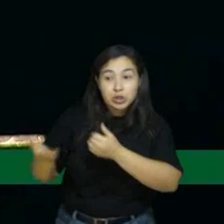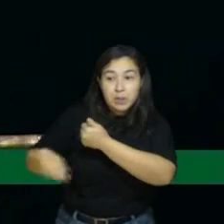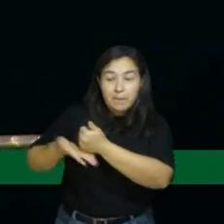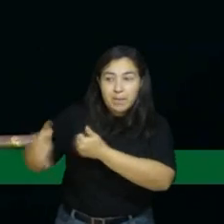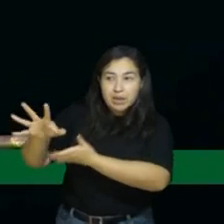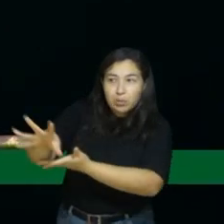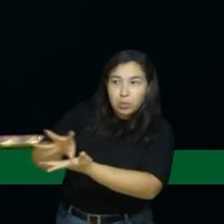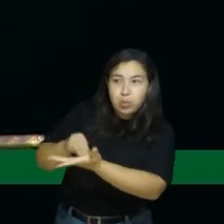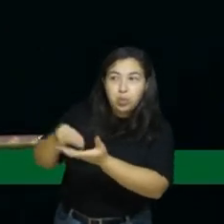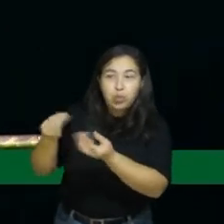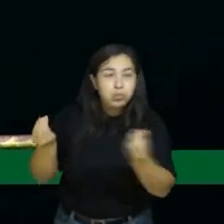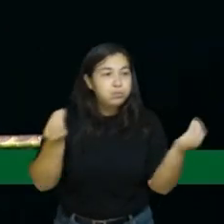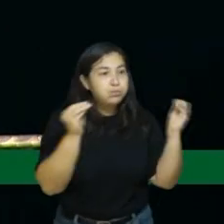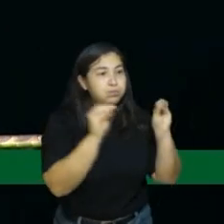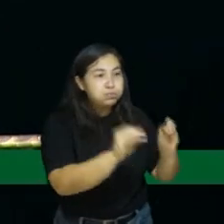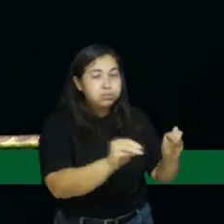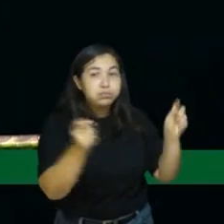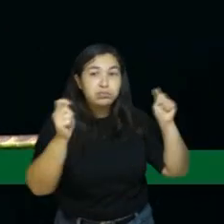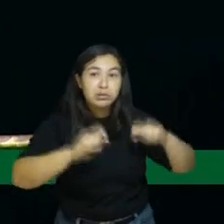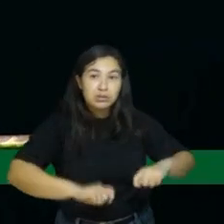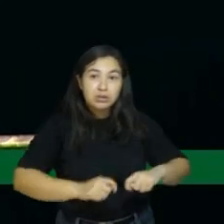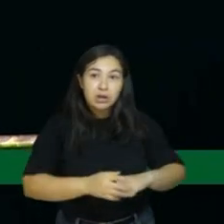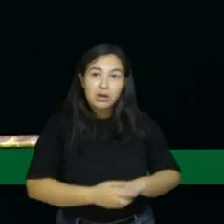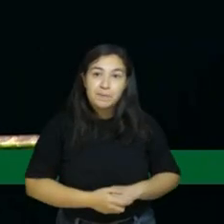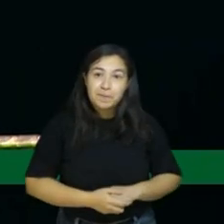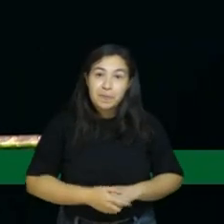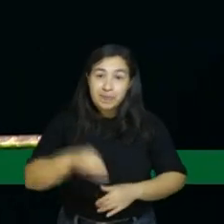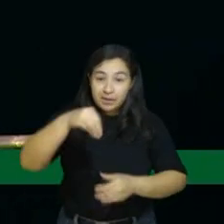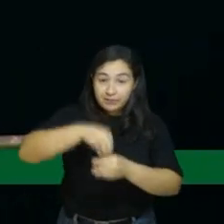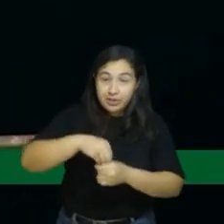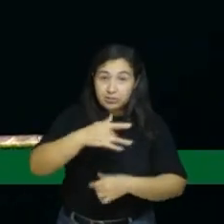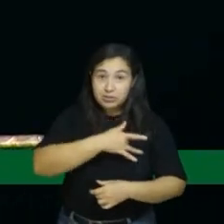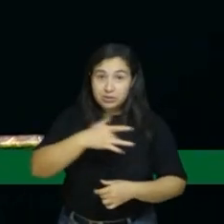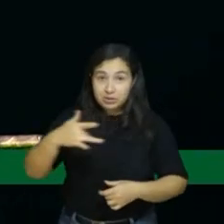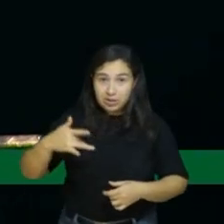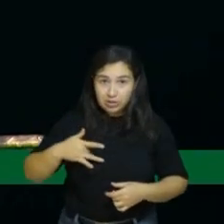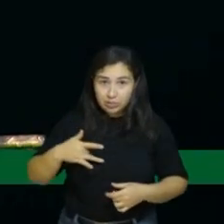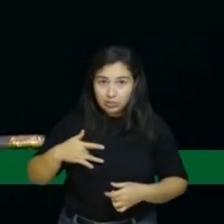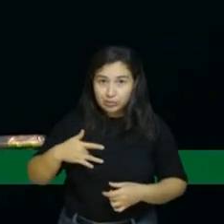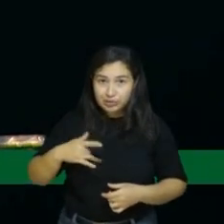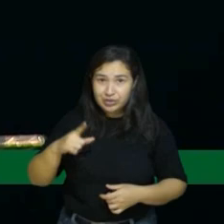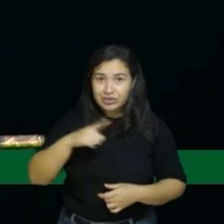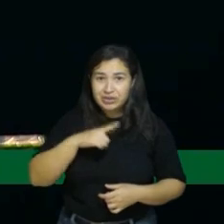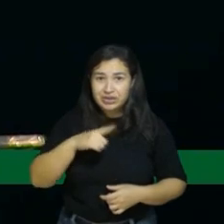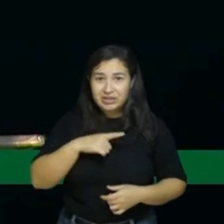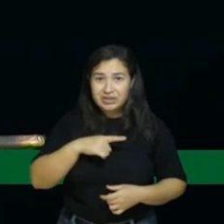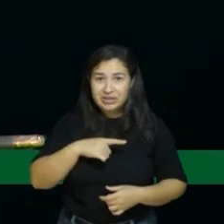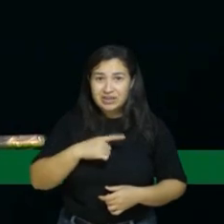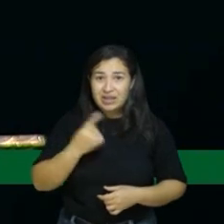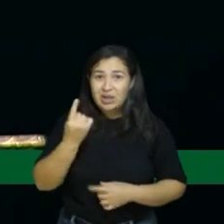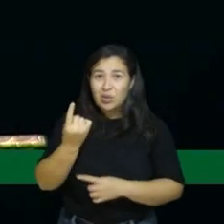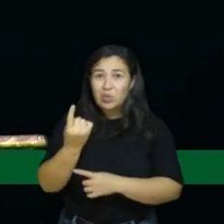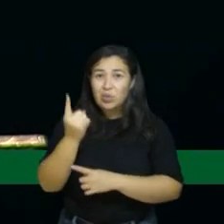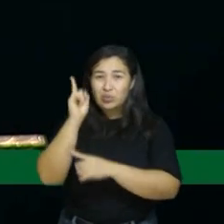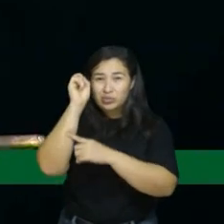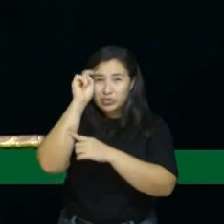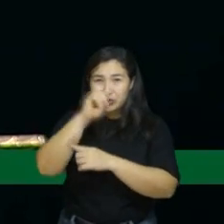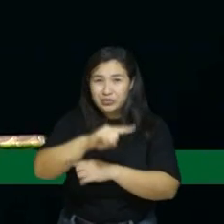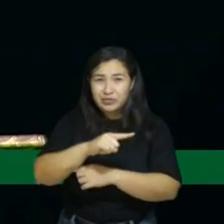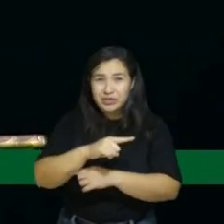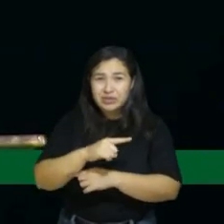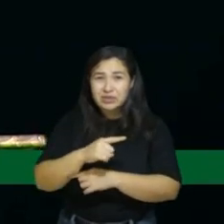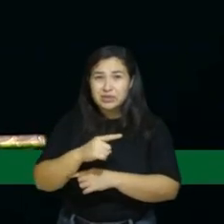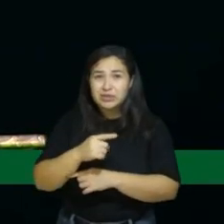as áreas. A gente tem na saúde um catéter, deputada Paulinha, que se a gente muda o catéter que a gente dá para o nosso